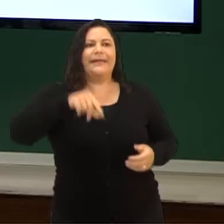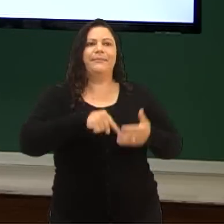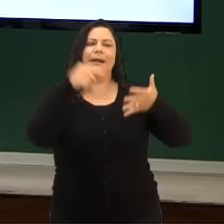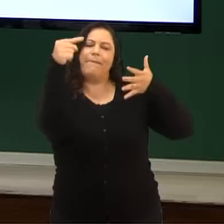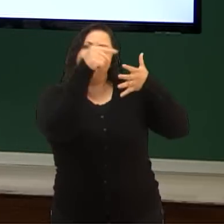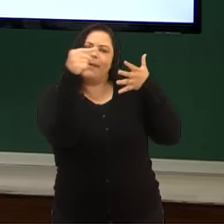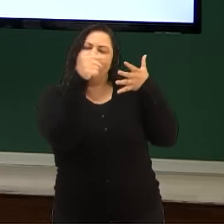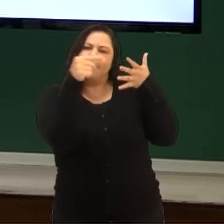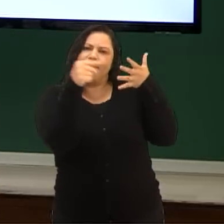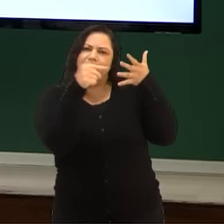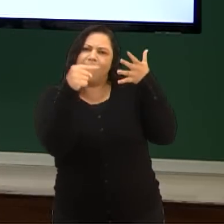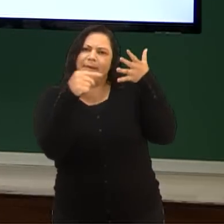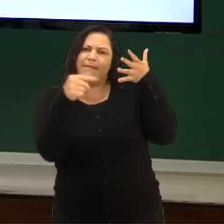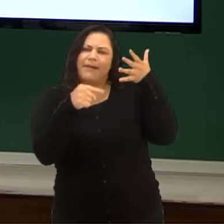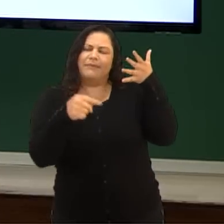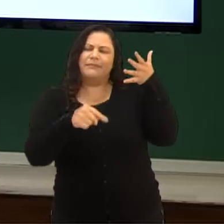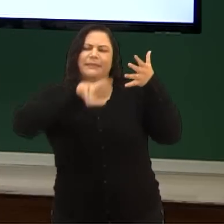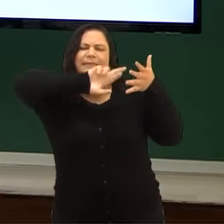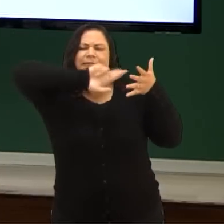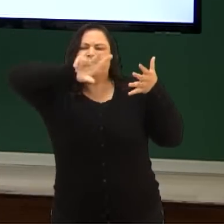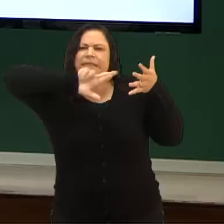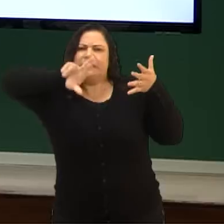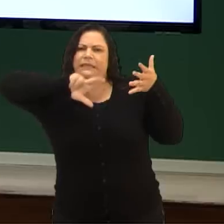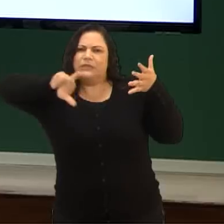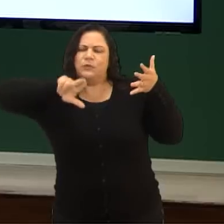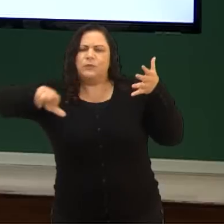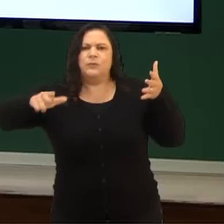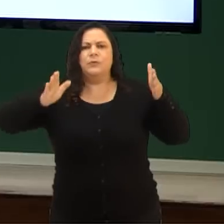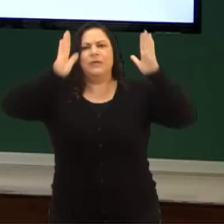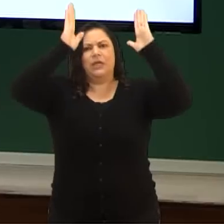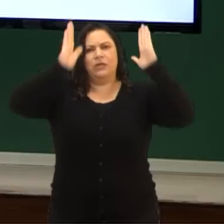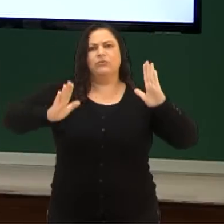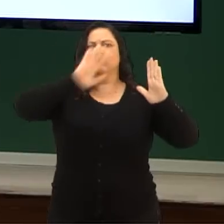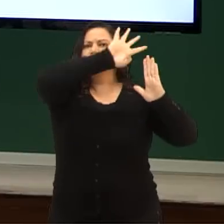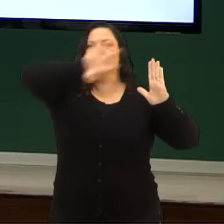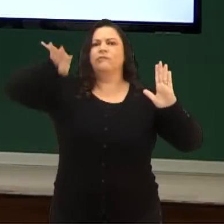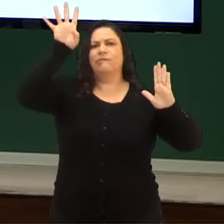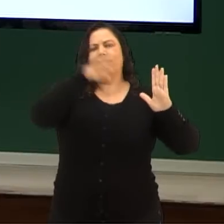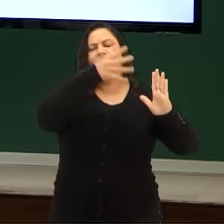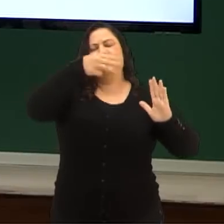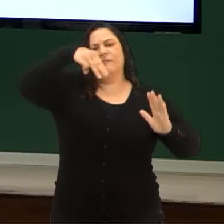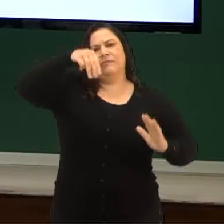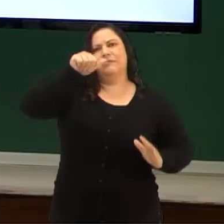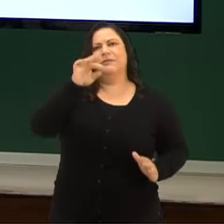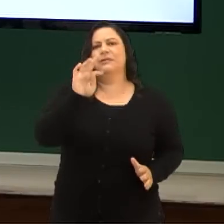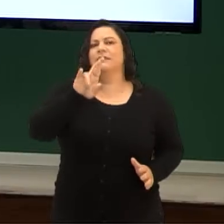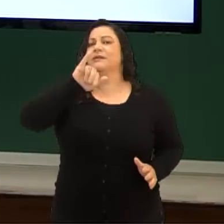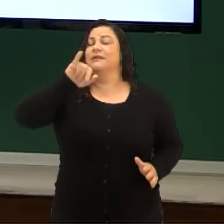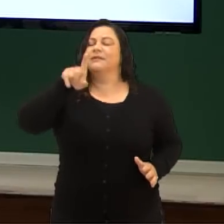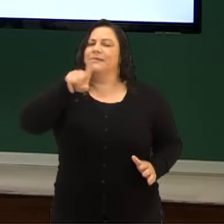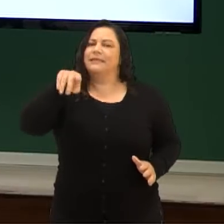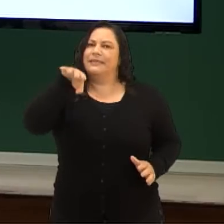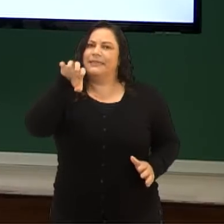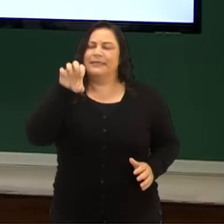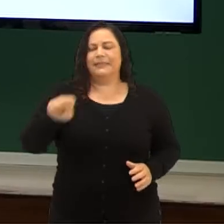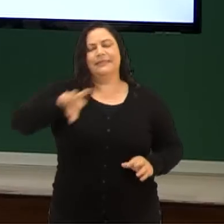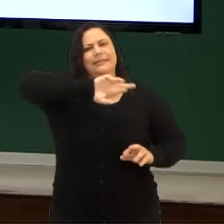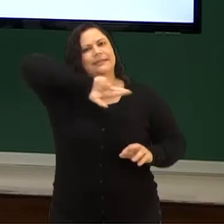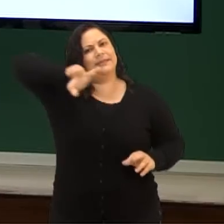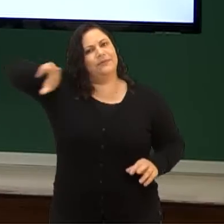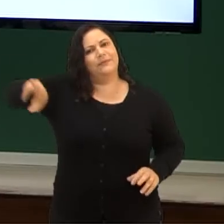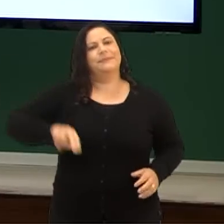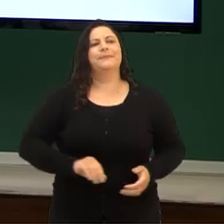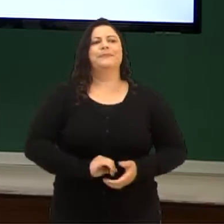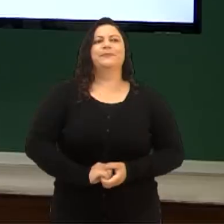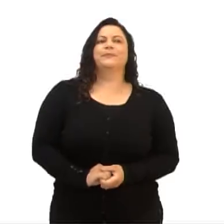Isso mesmo, matriz coluna, matriz nula e matriz linha, beleza? Só para a gente dar uma